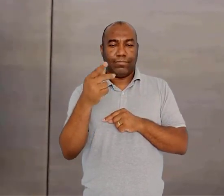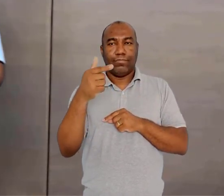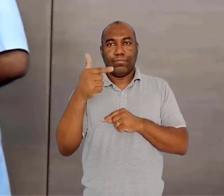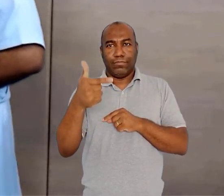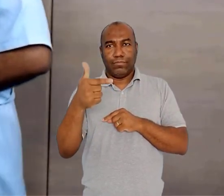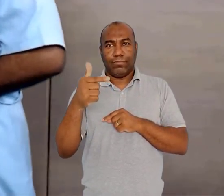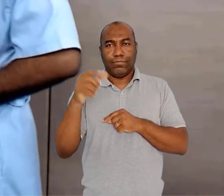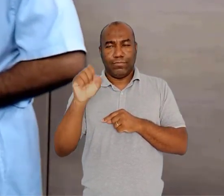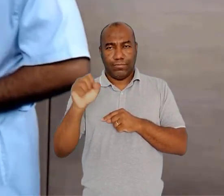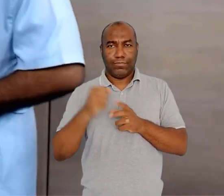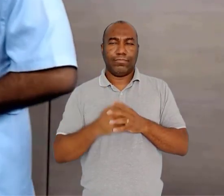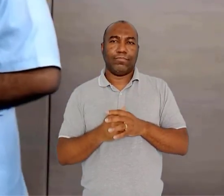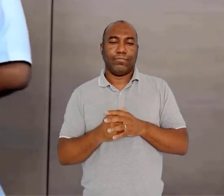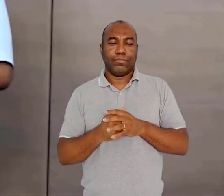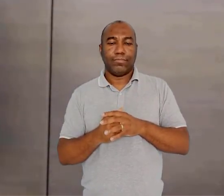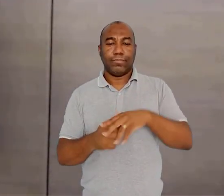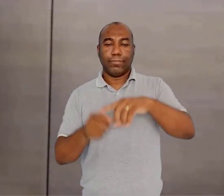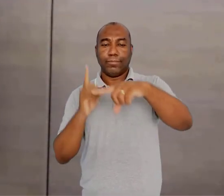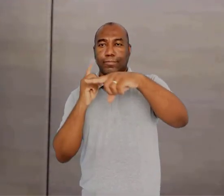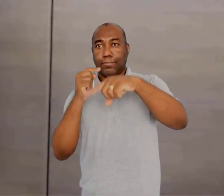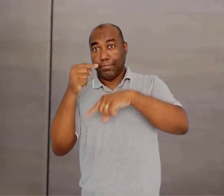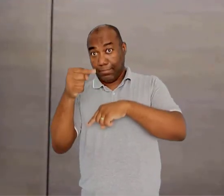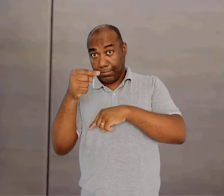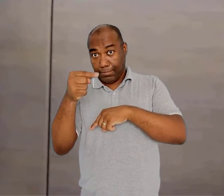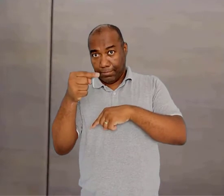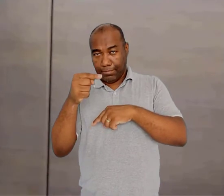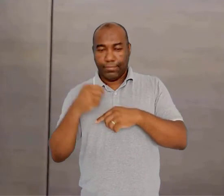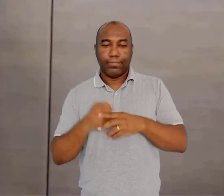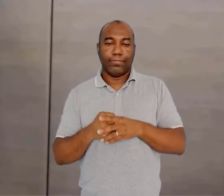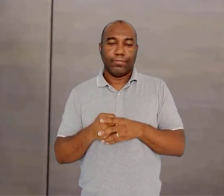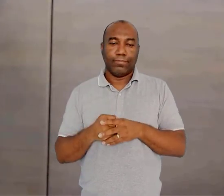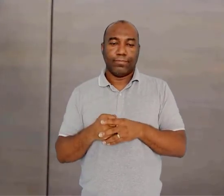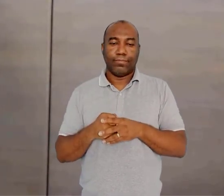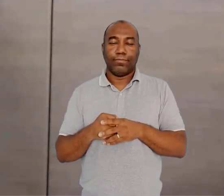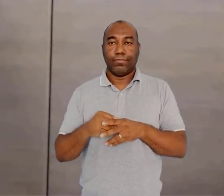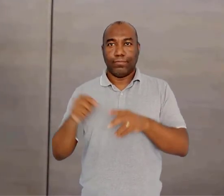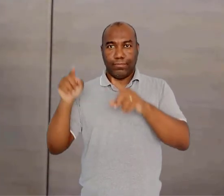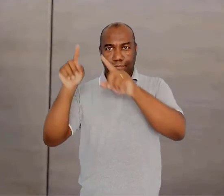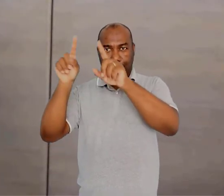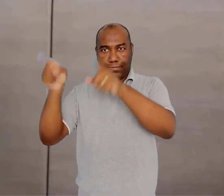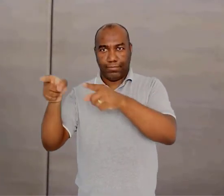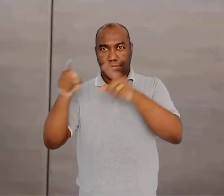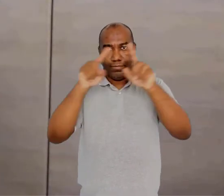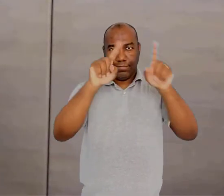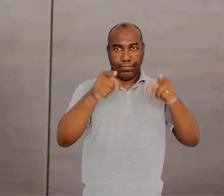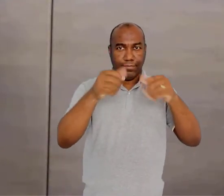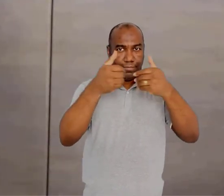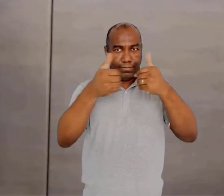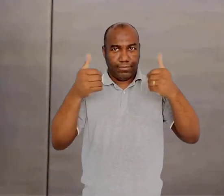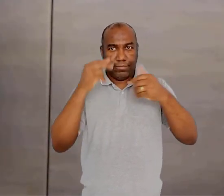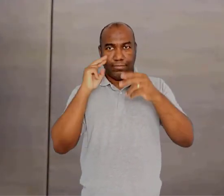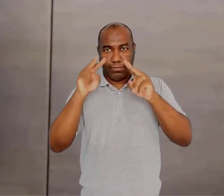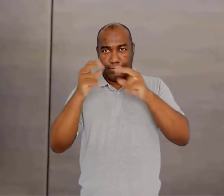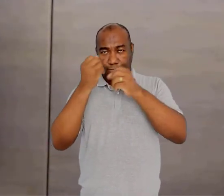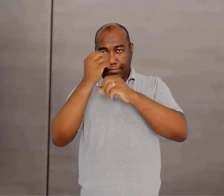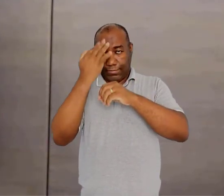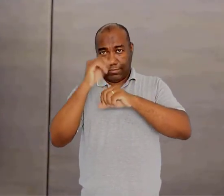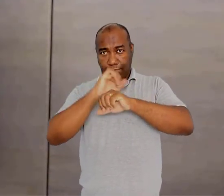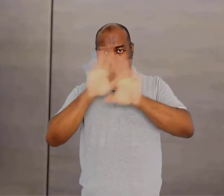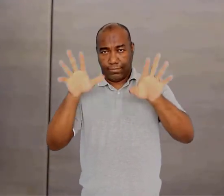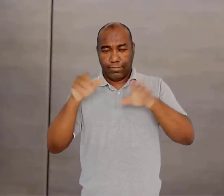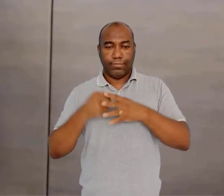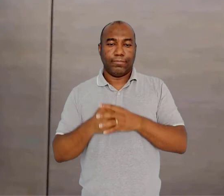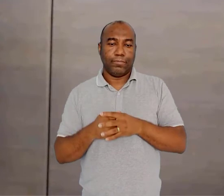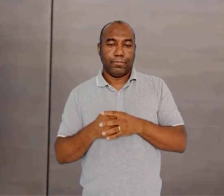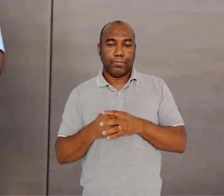menos a dos reagentes. A dos reagentes eu tenho duas vezes, vou colocar até em parênteses para vocês verem aqui, que eu tenho um